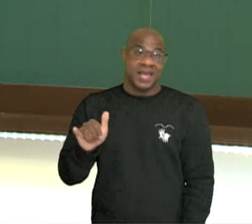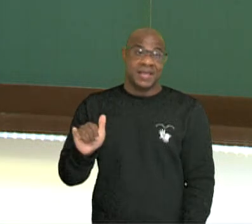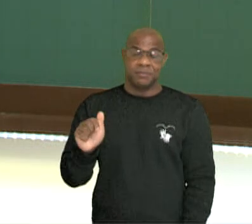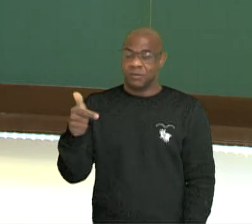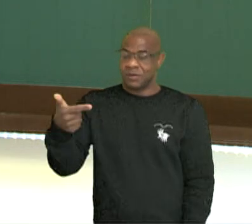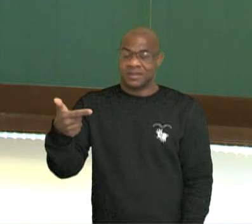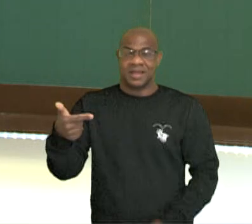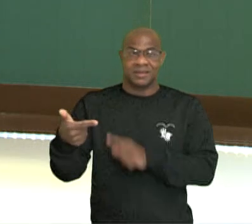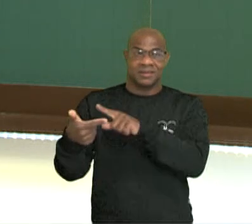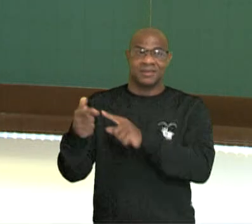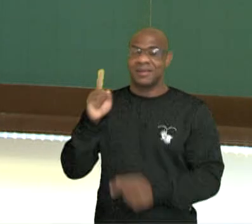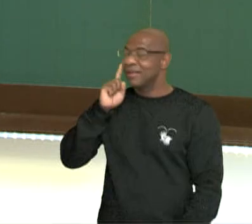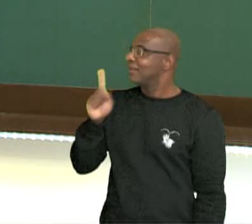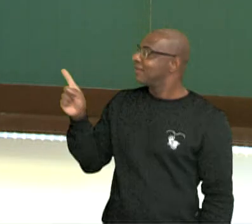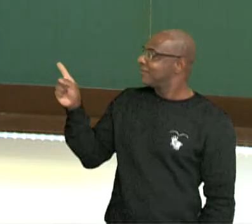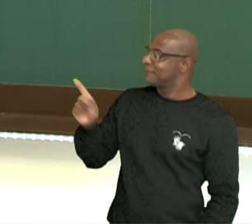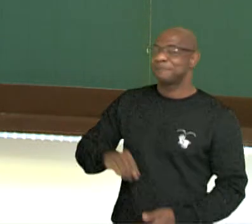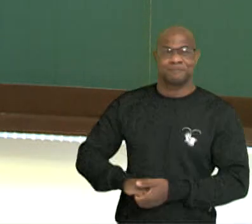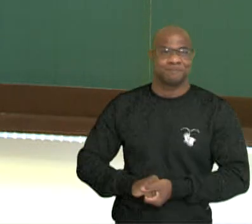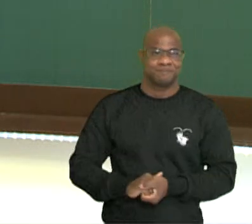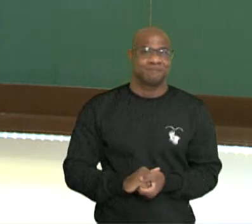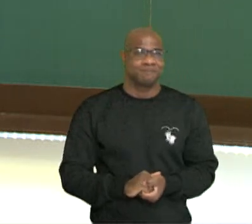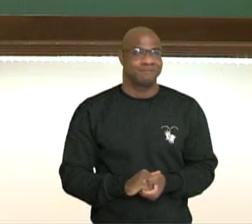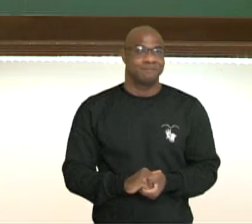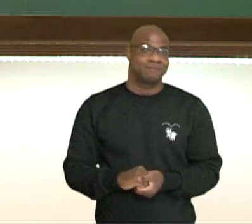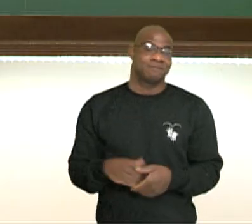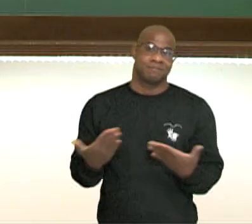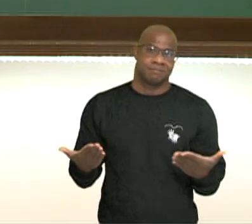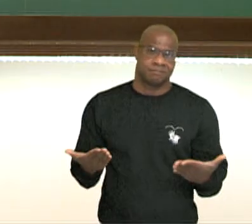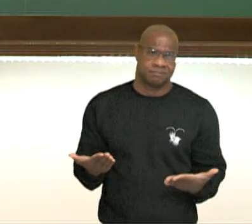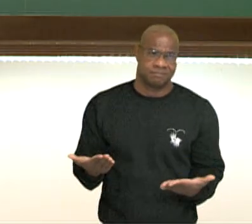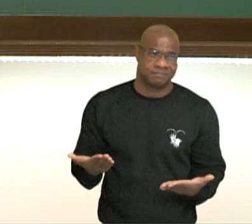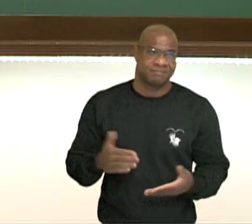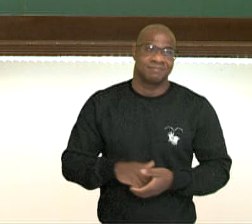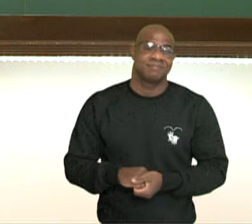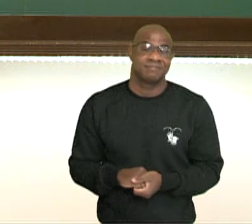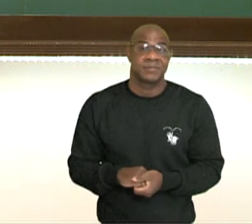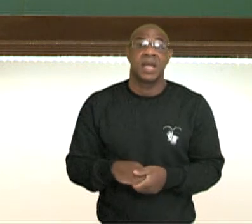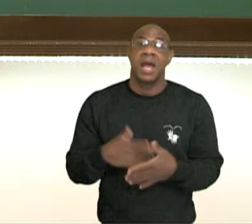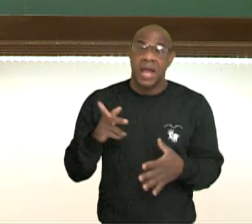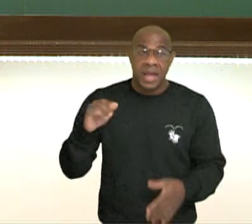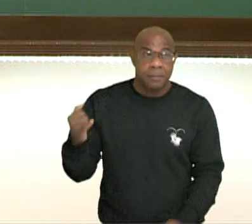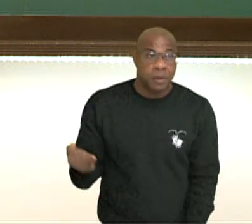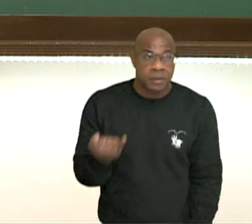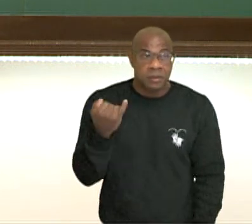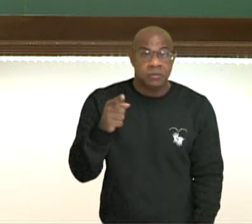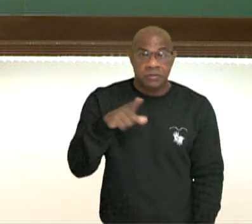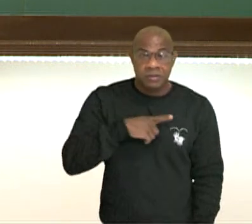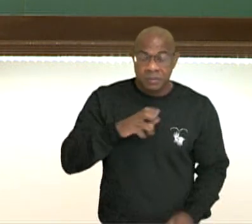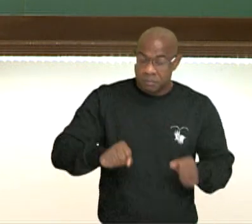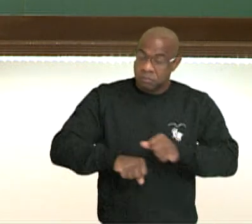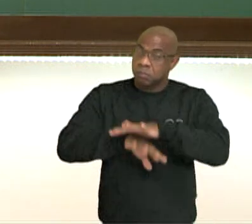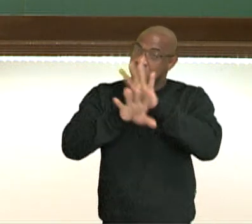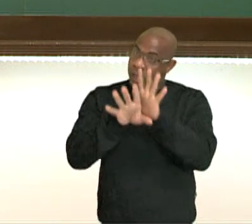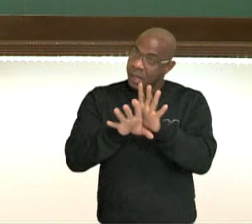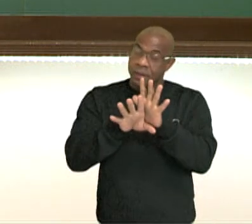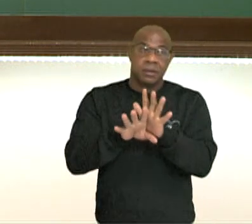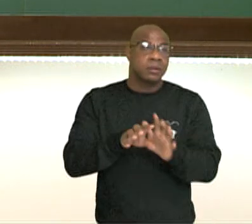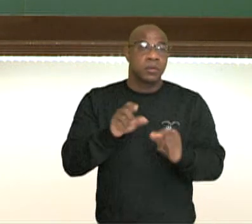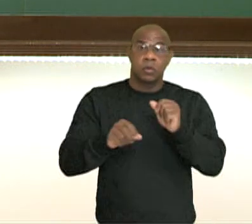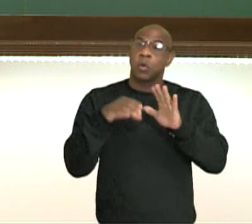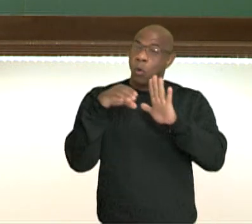continua representado ali por y ao quadrado. Não foi tão difícil, não é mesmo? Então é importante você ter a clareza